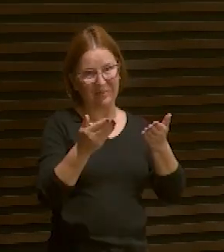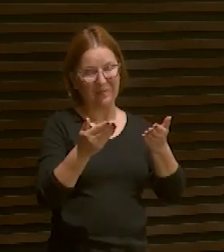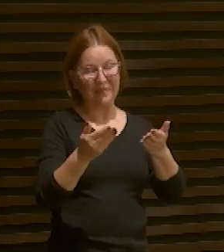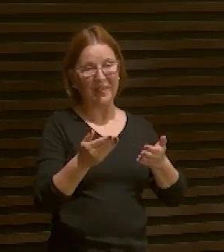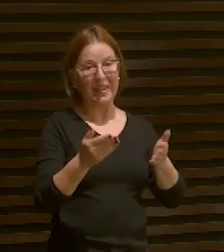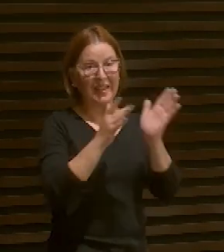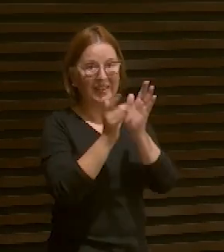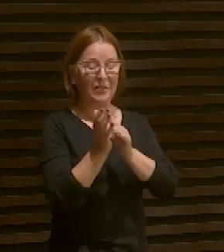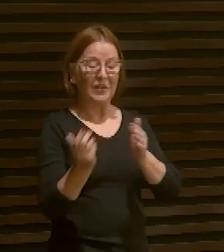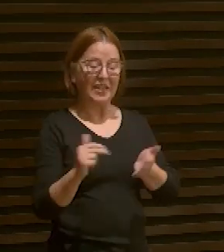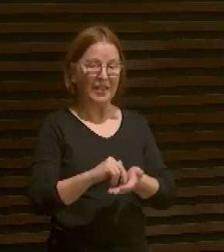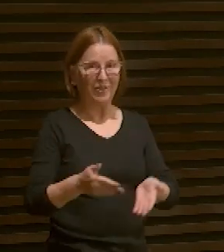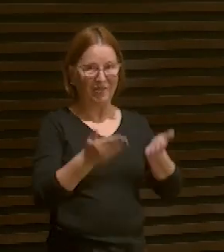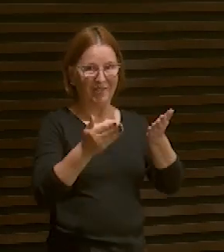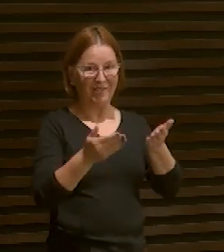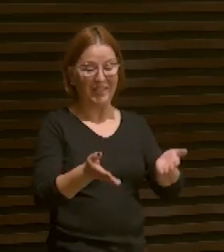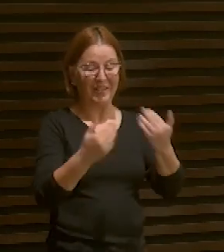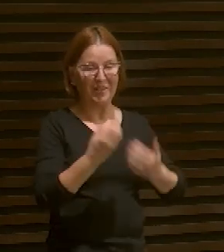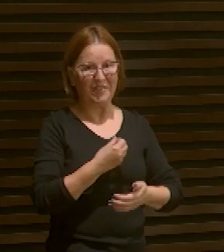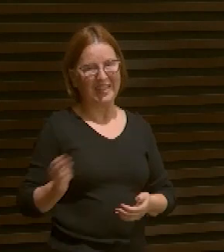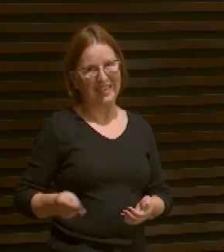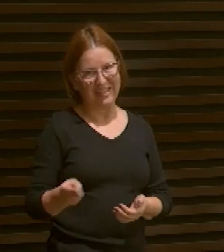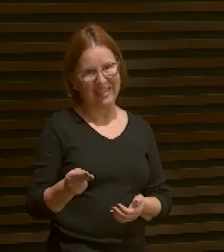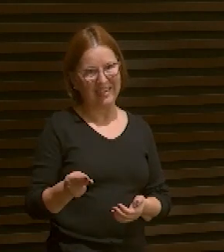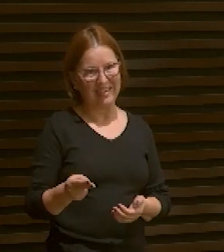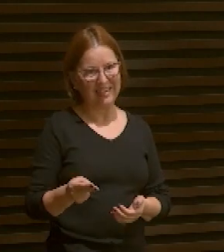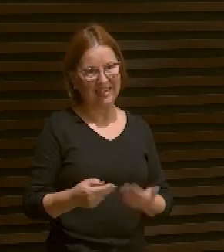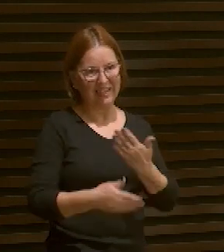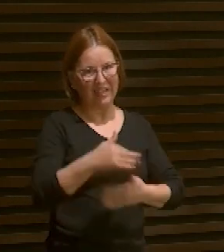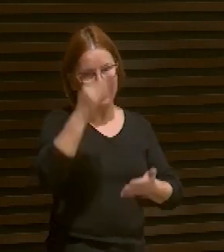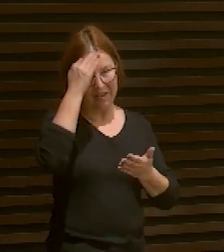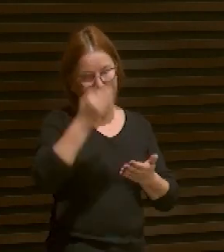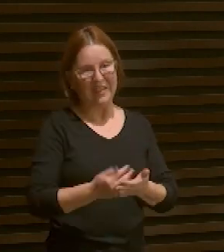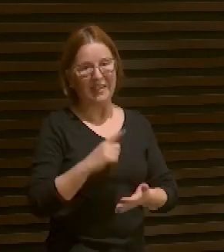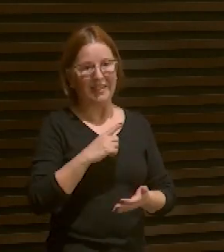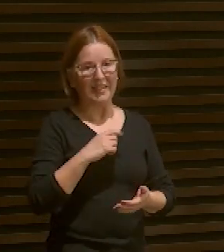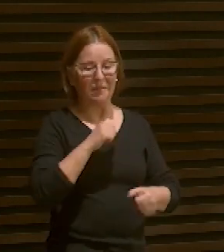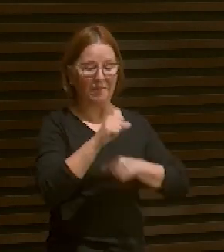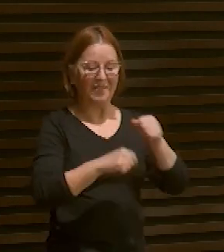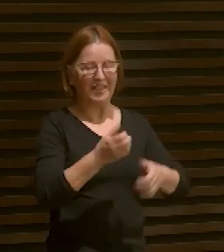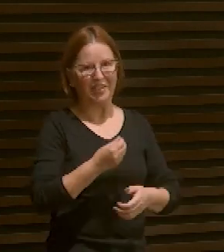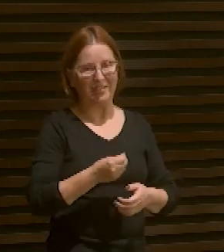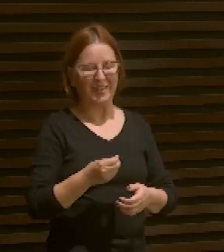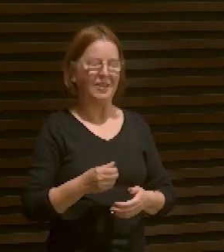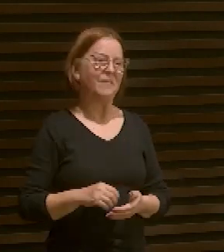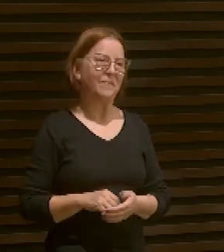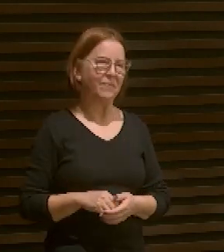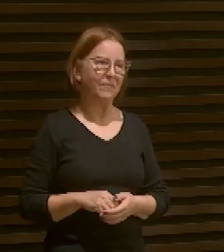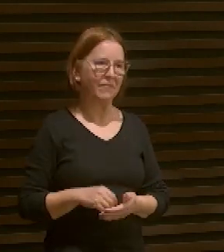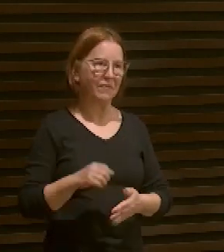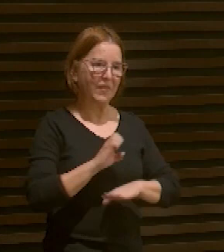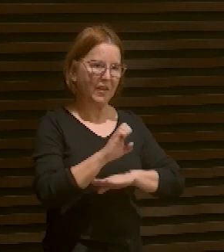podemos, pela fé em Jesus Cristo, ter essa mudança de vida, essa transformação. Em